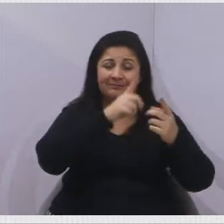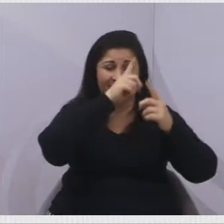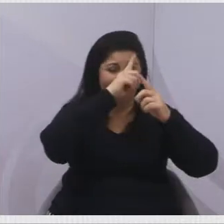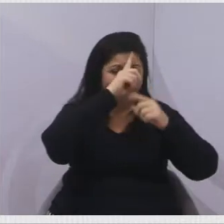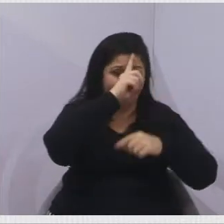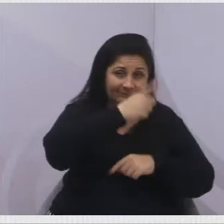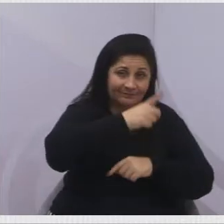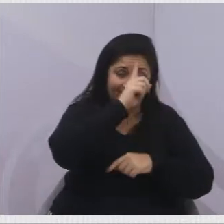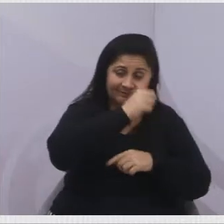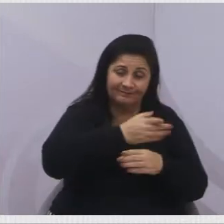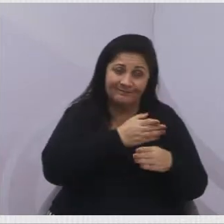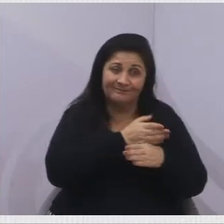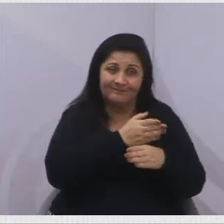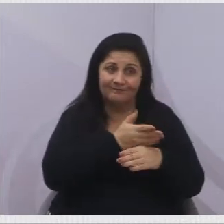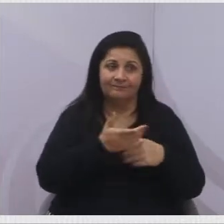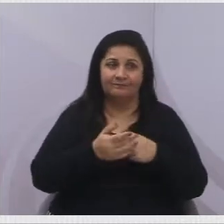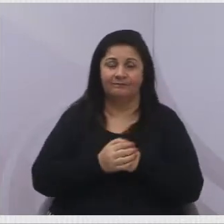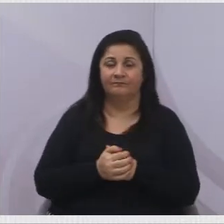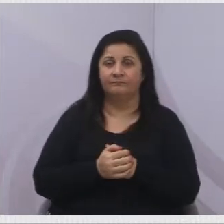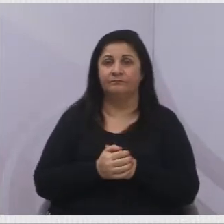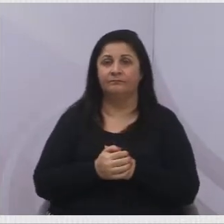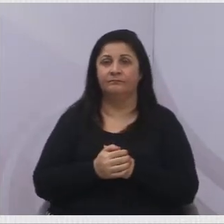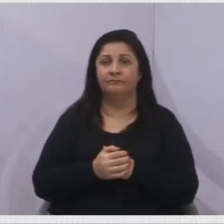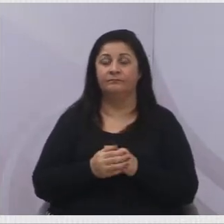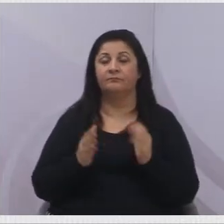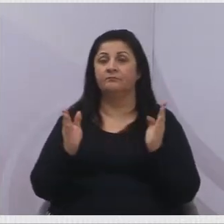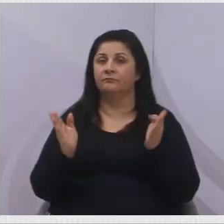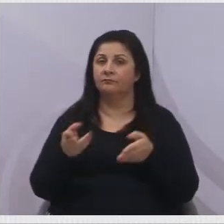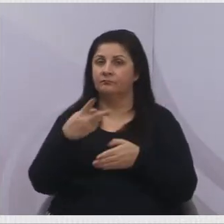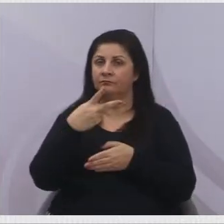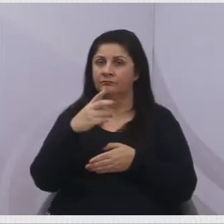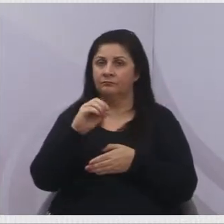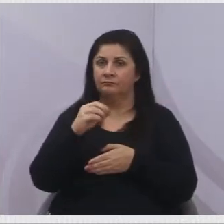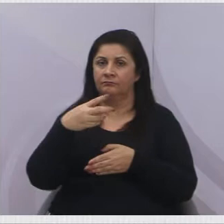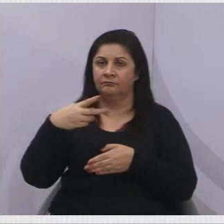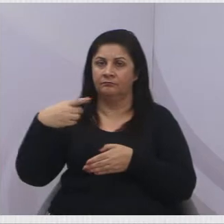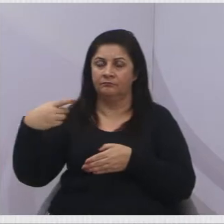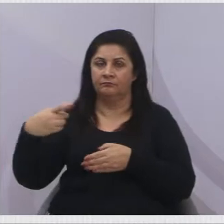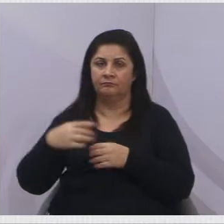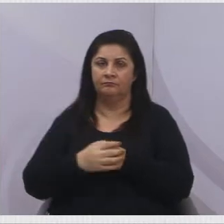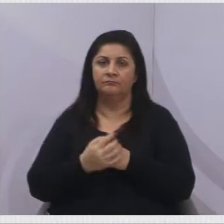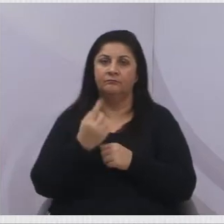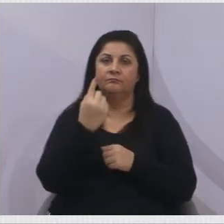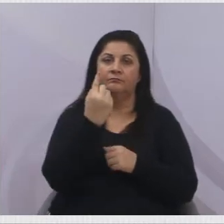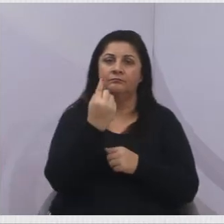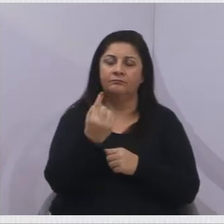ao atendimento. Em contrapartida, em 2021,